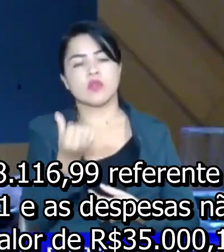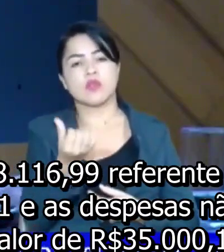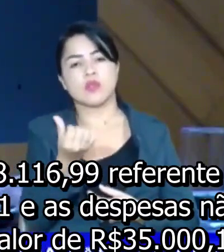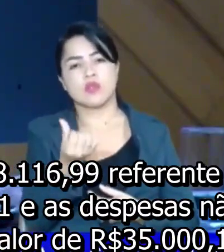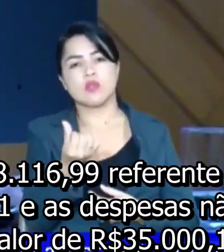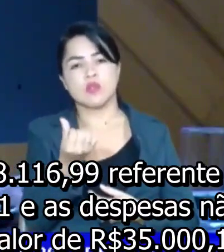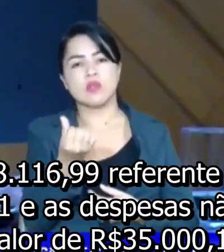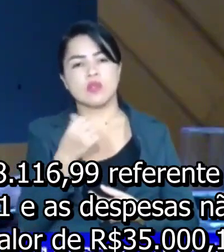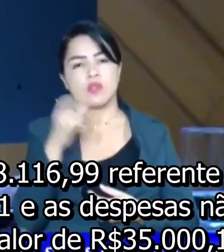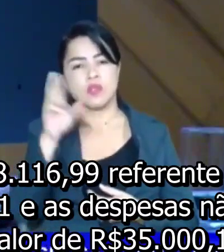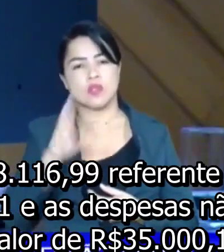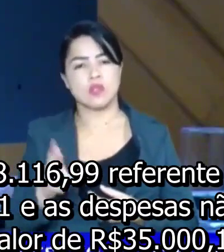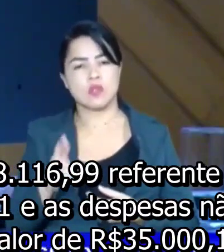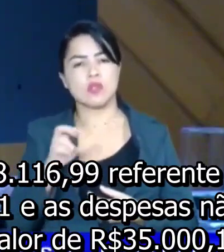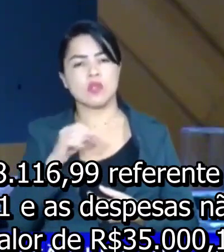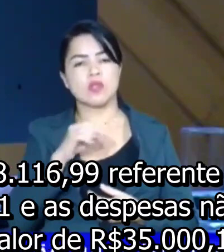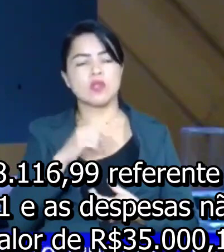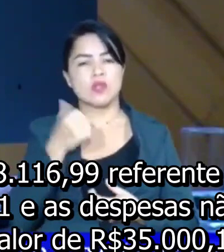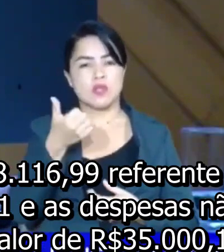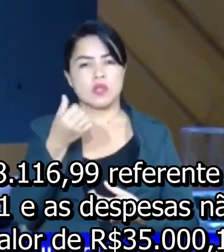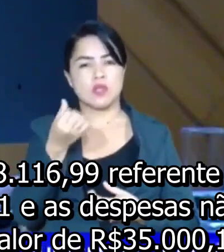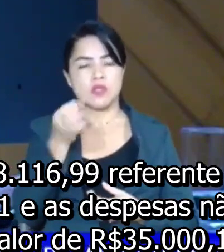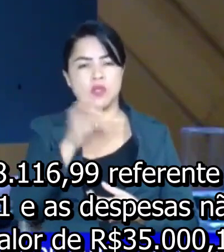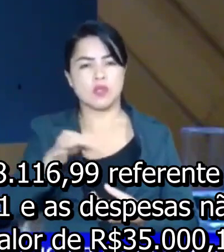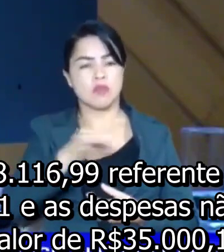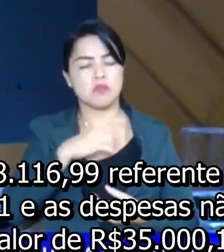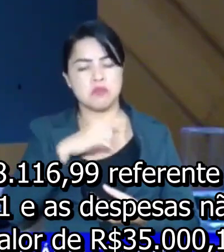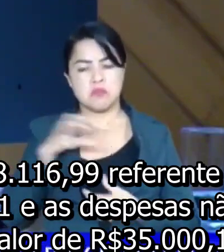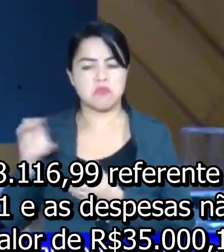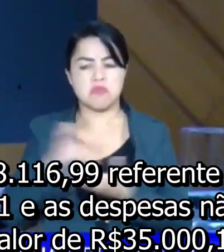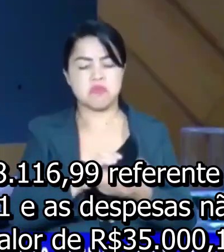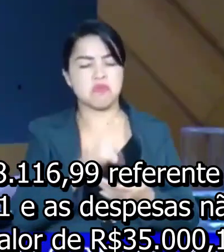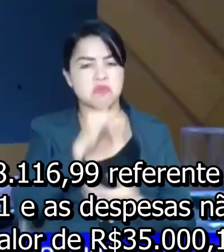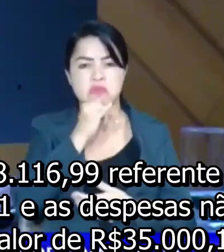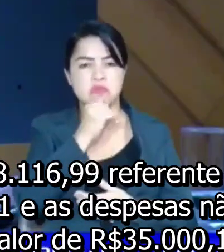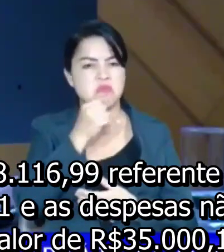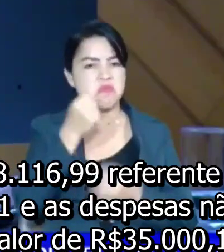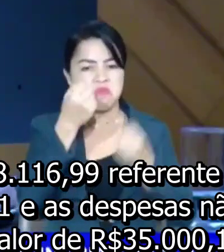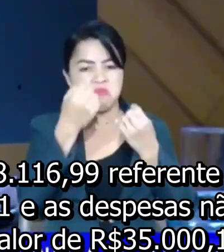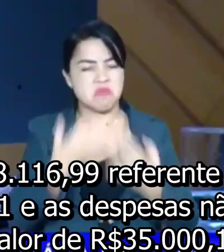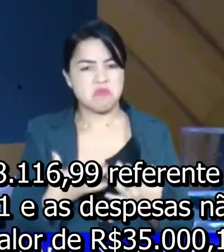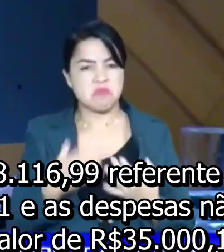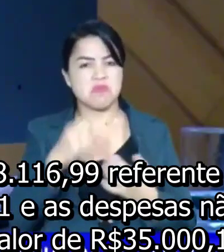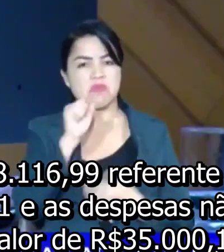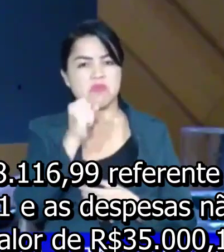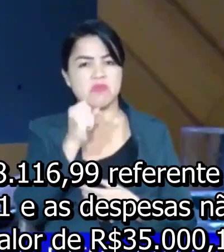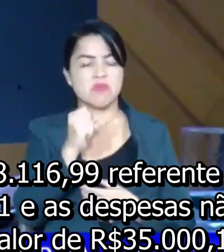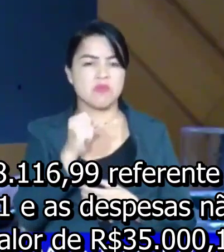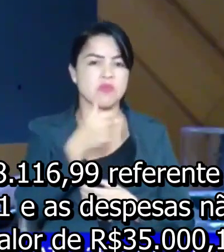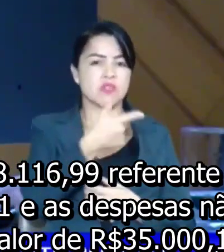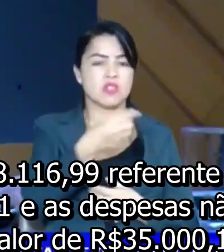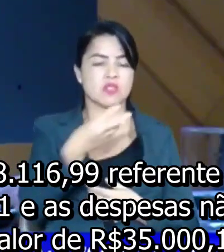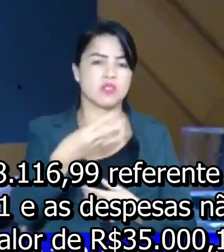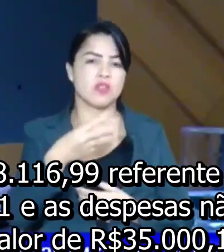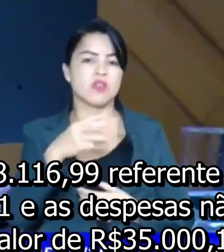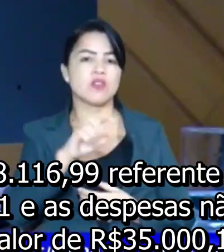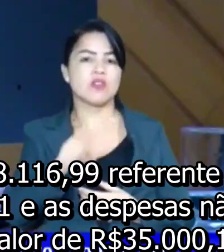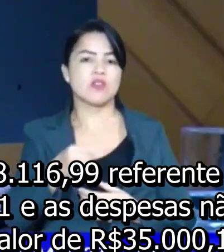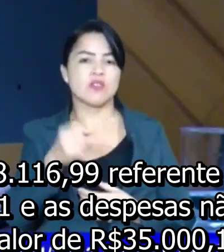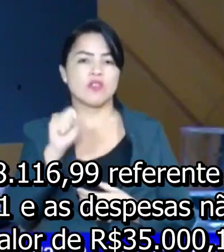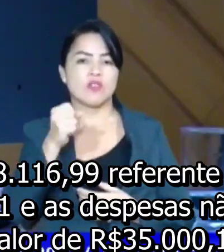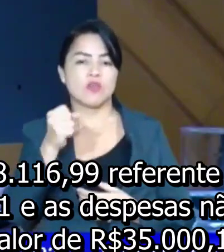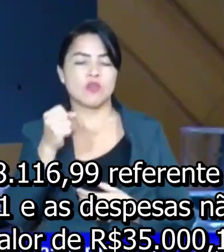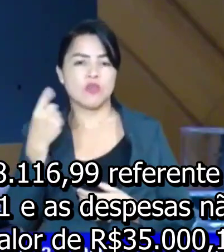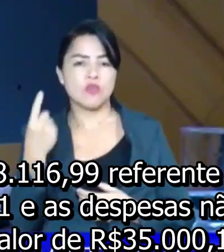38.116,99, referente aos recursos de origem não identificada, no valor de R$ 2.803,81, e as despesas não